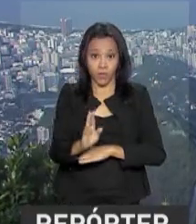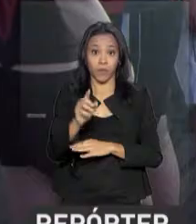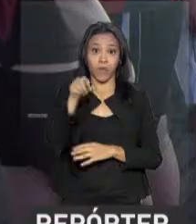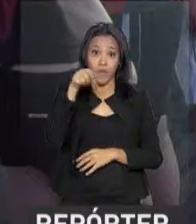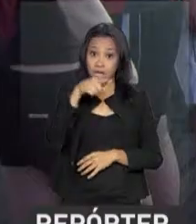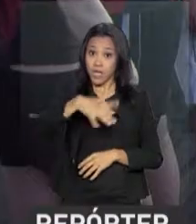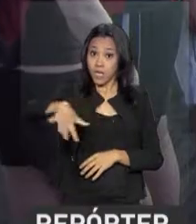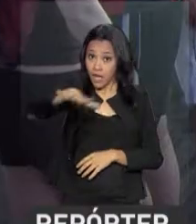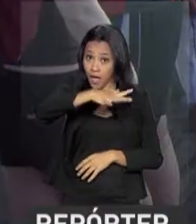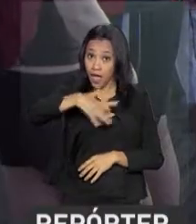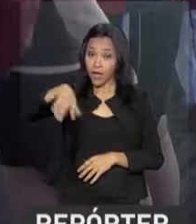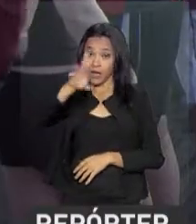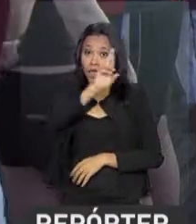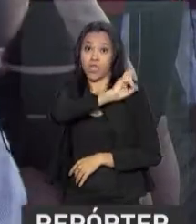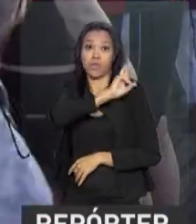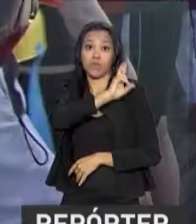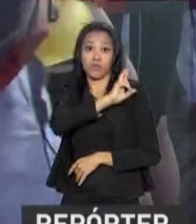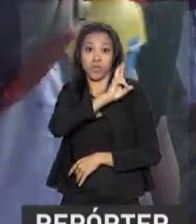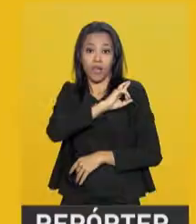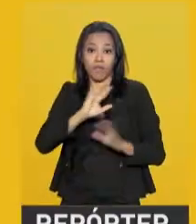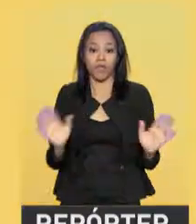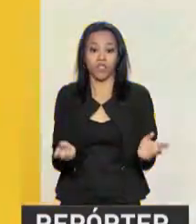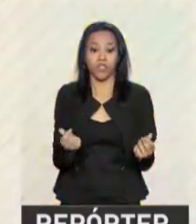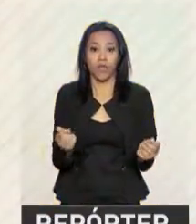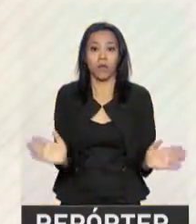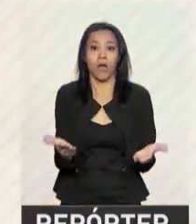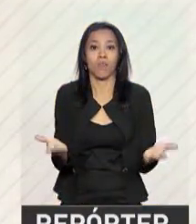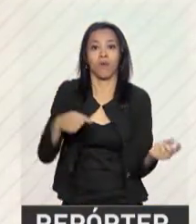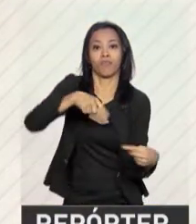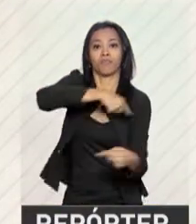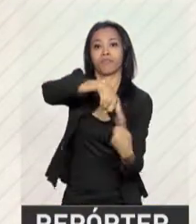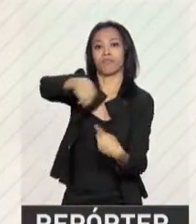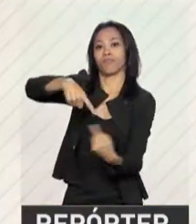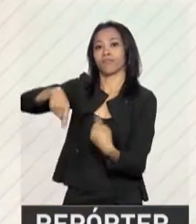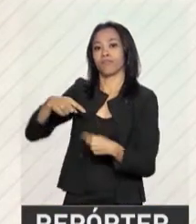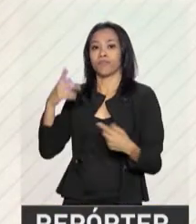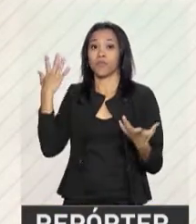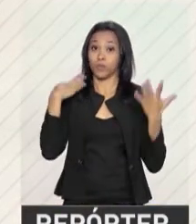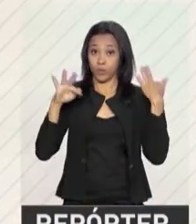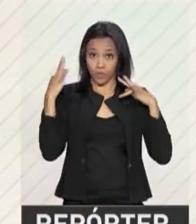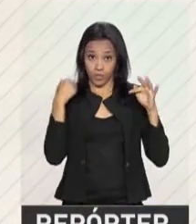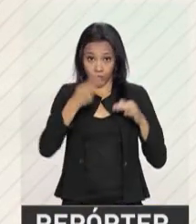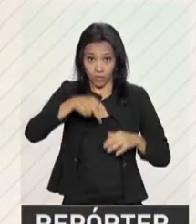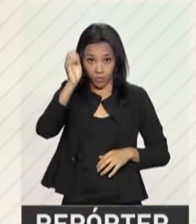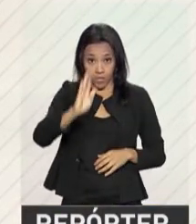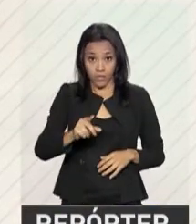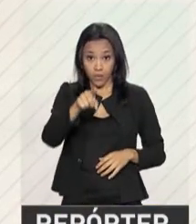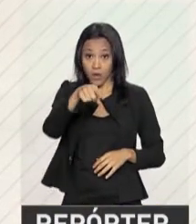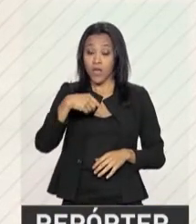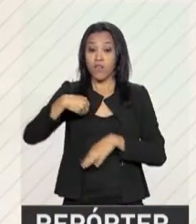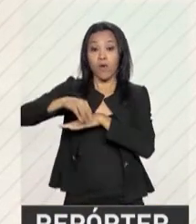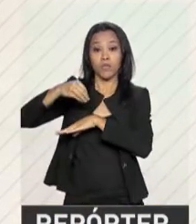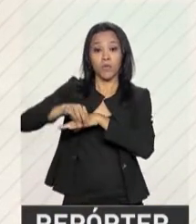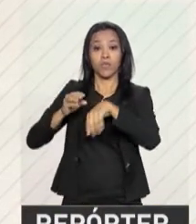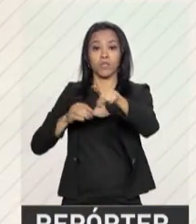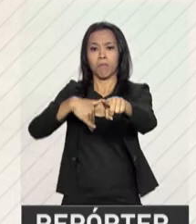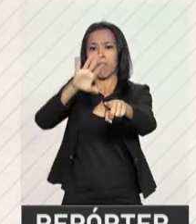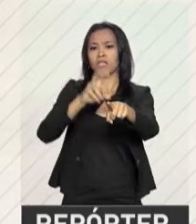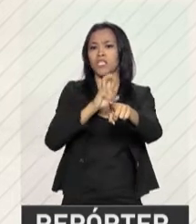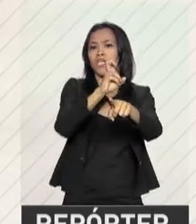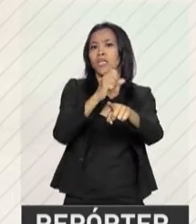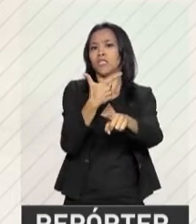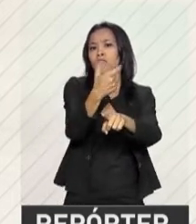responsáveis por movimentar a economia no país segundo dados do ministério do turismo o setor injeta mais de 520